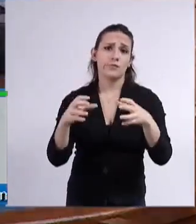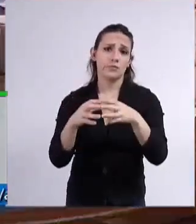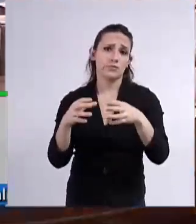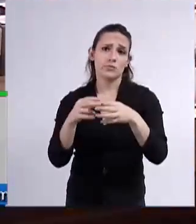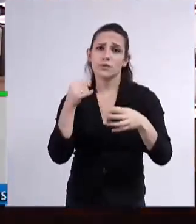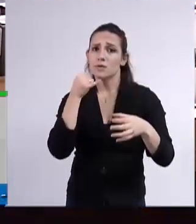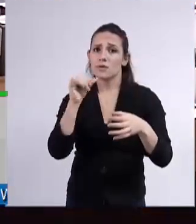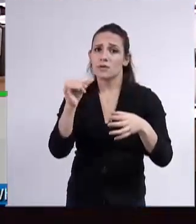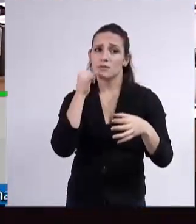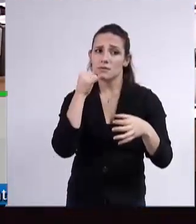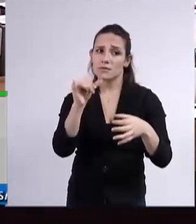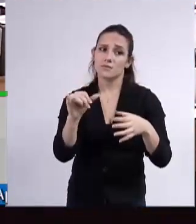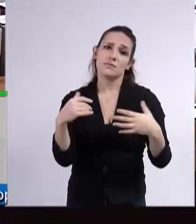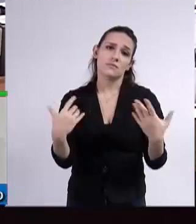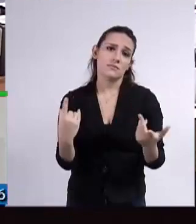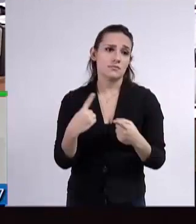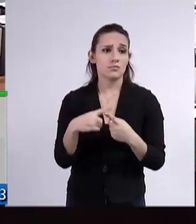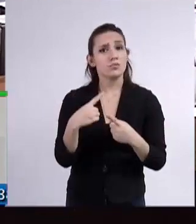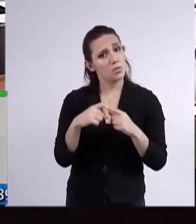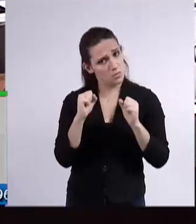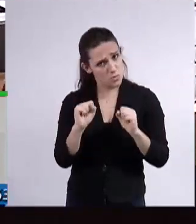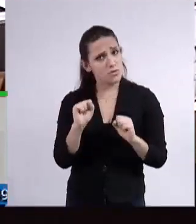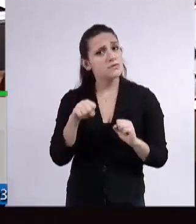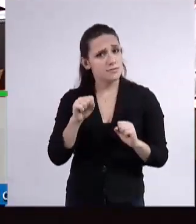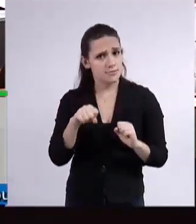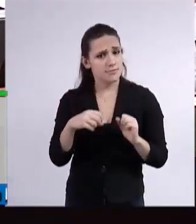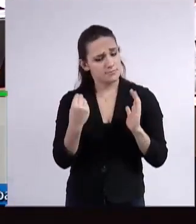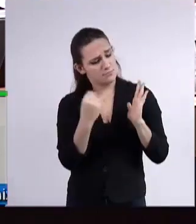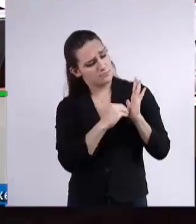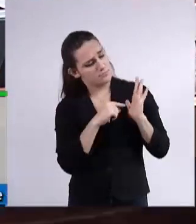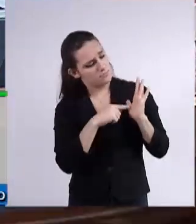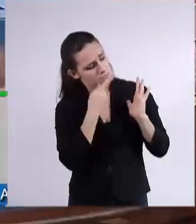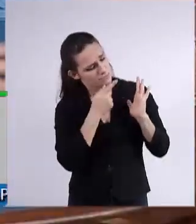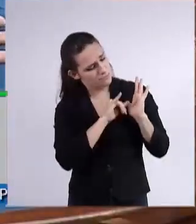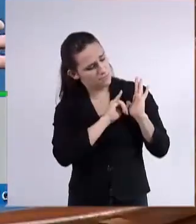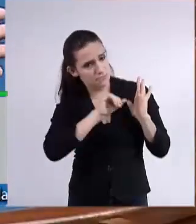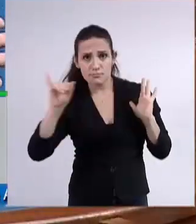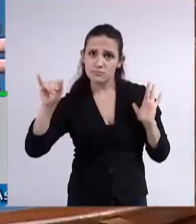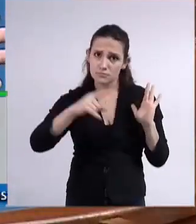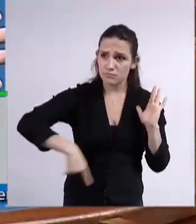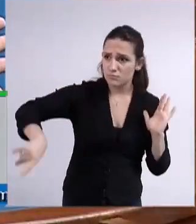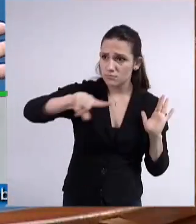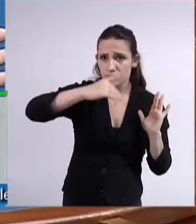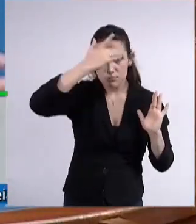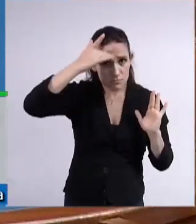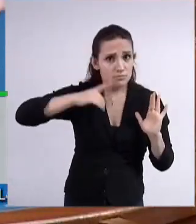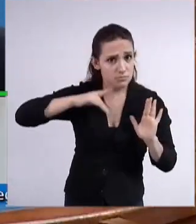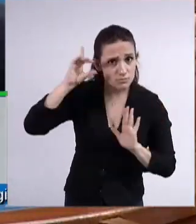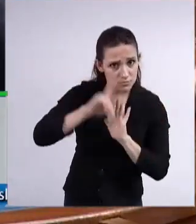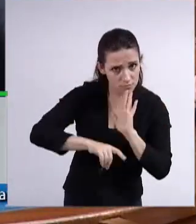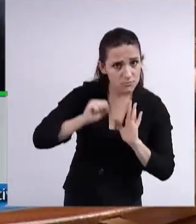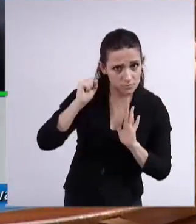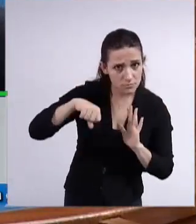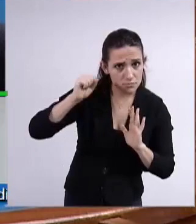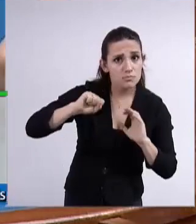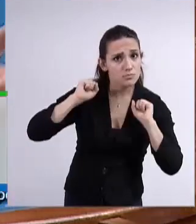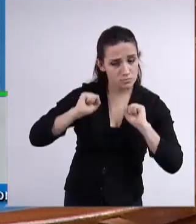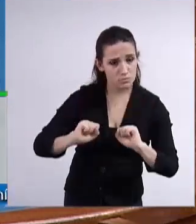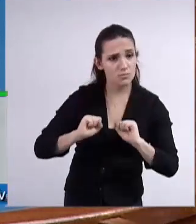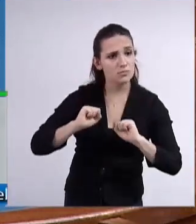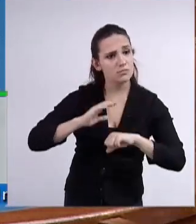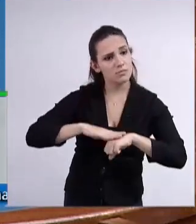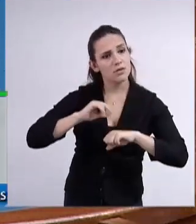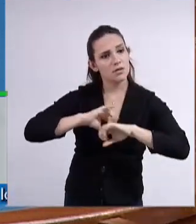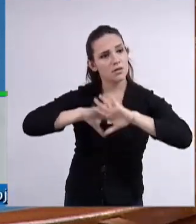de energia, que pode, nas contas de energia, fazer uma grande campanha, levando a esses consumidores o esclarecimento